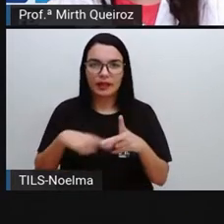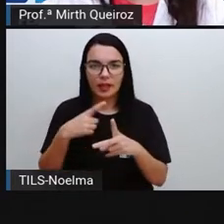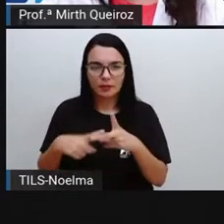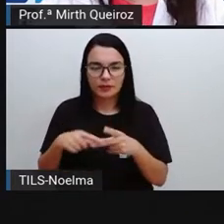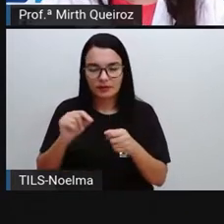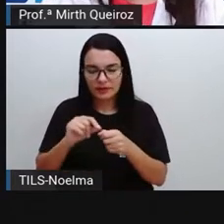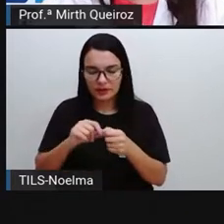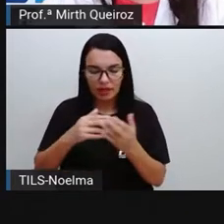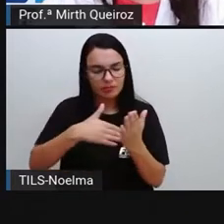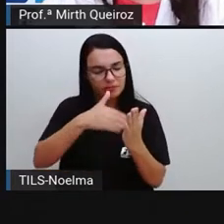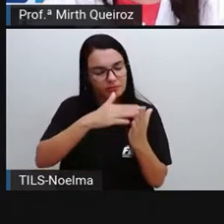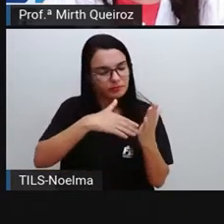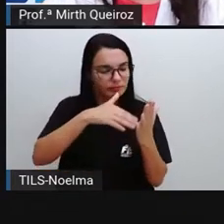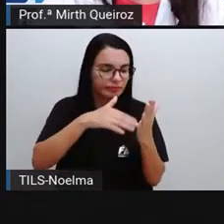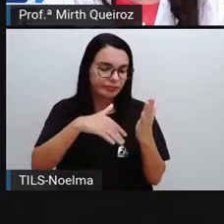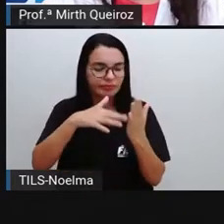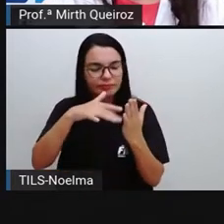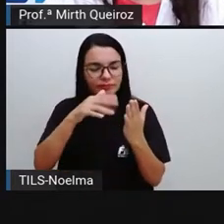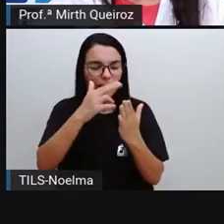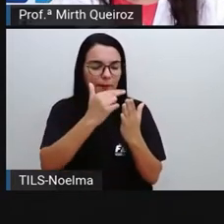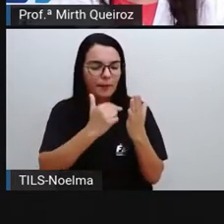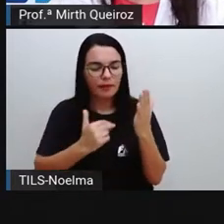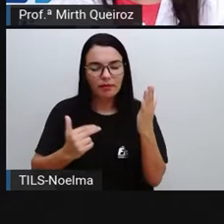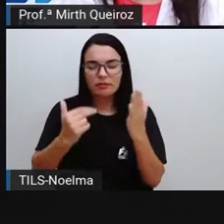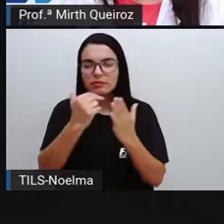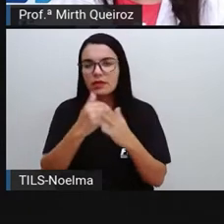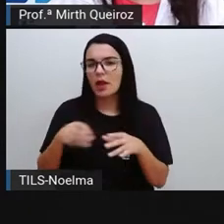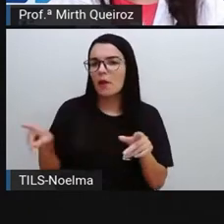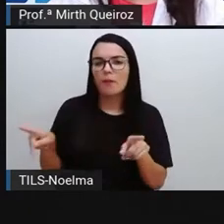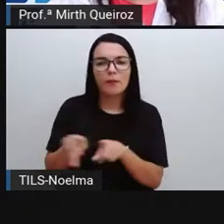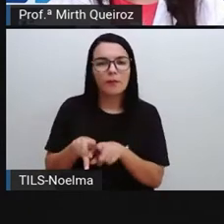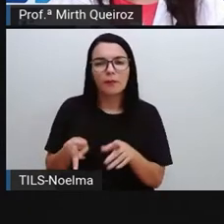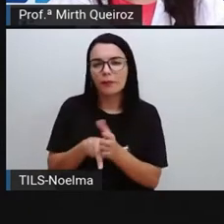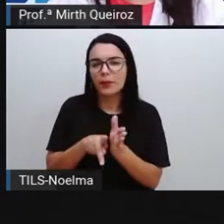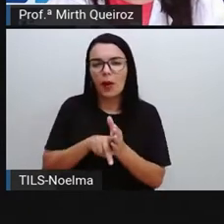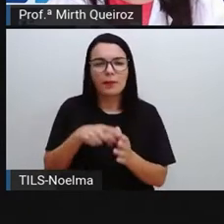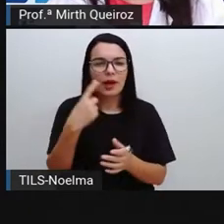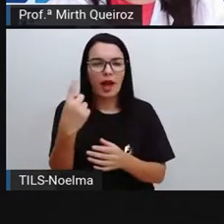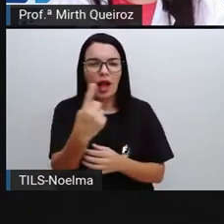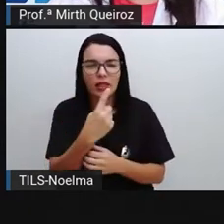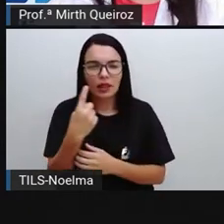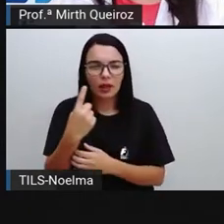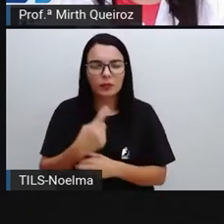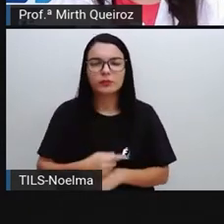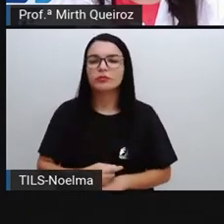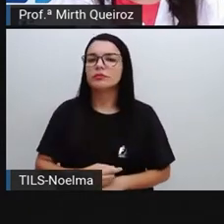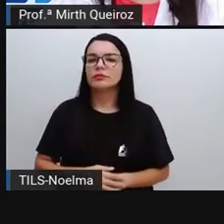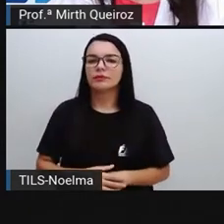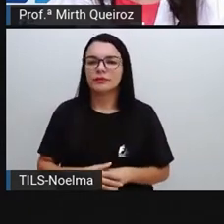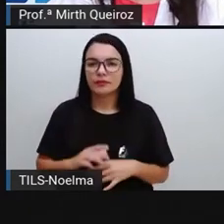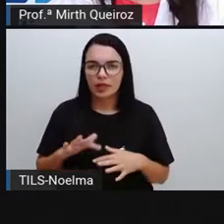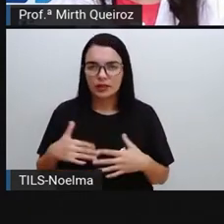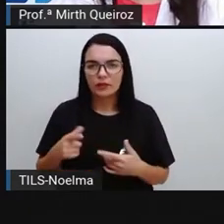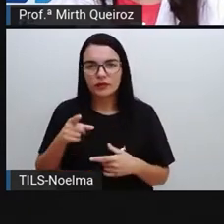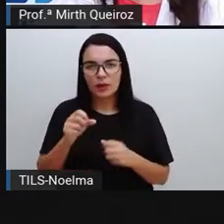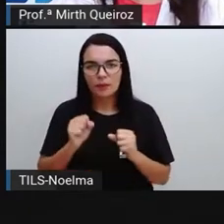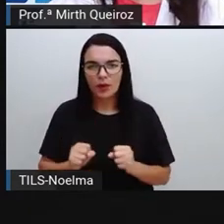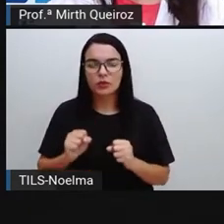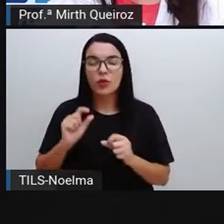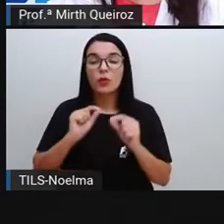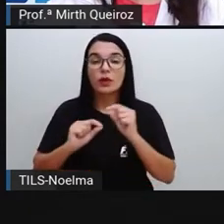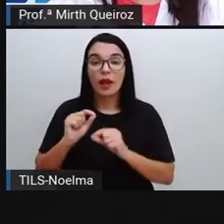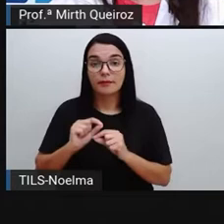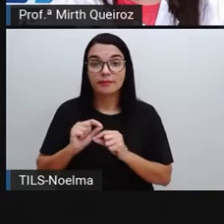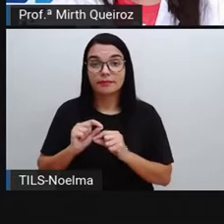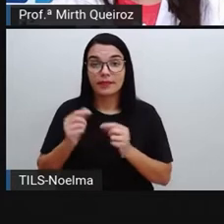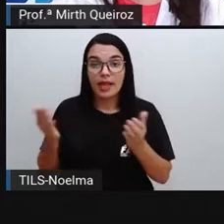desenho, criarem lá o design de vocês, a forma como vocês querem que fique esse desenho, vocês vão colocar